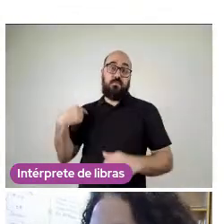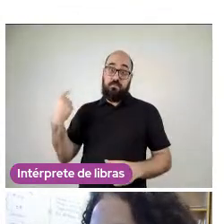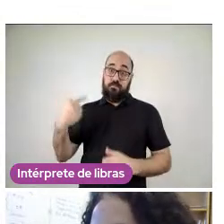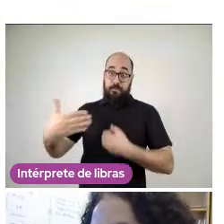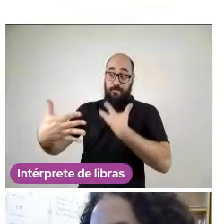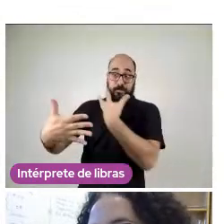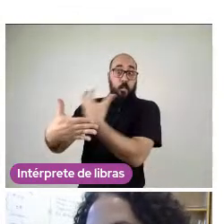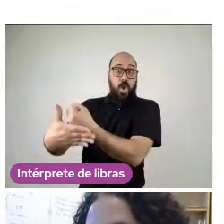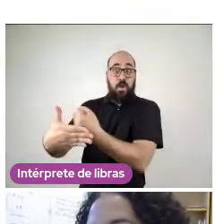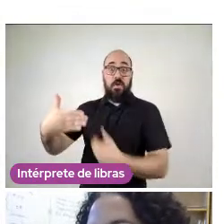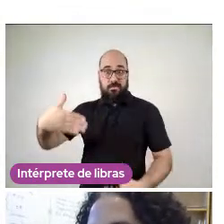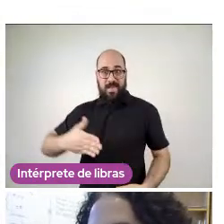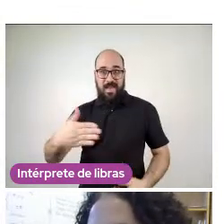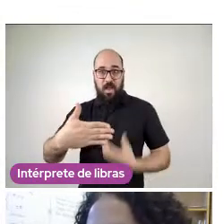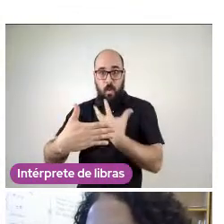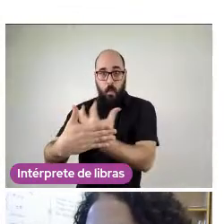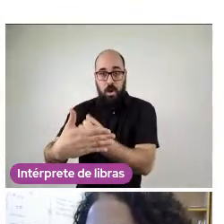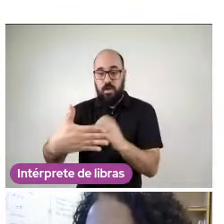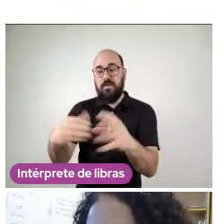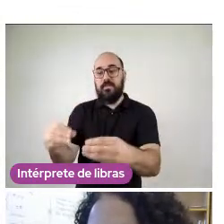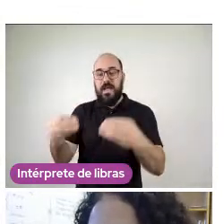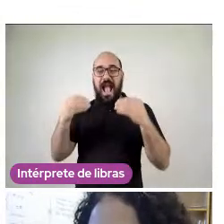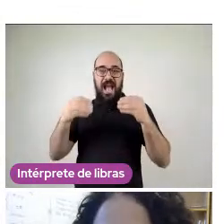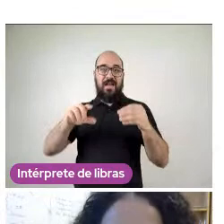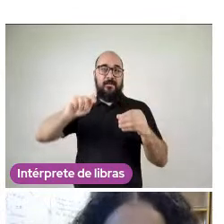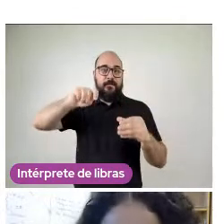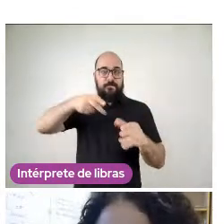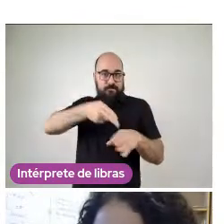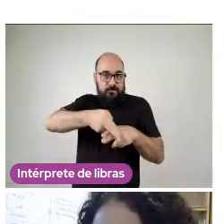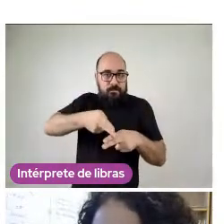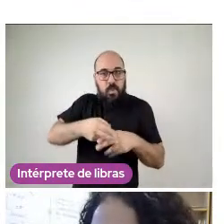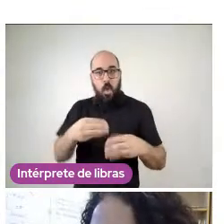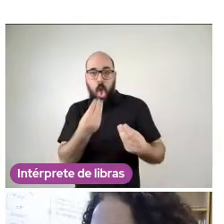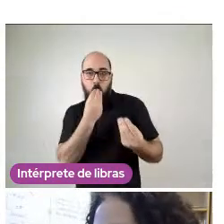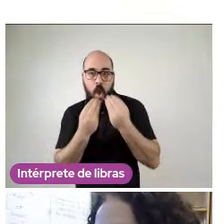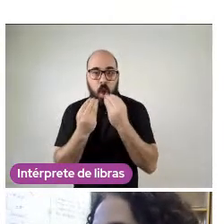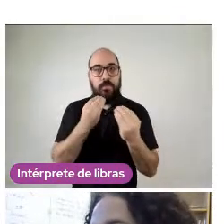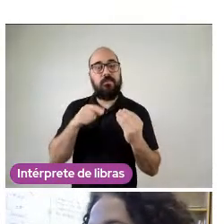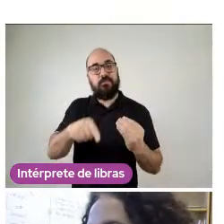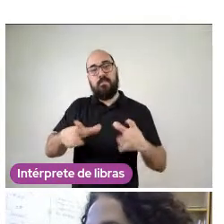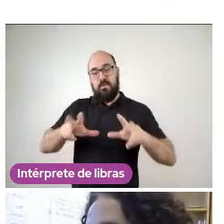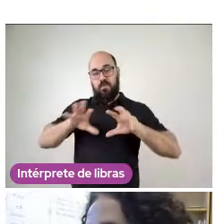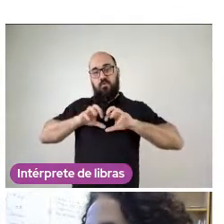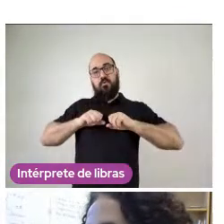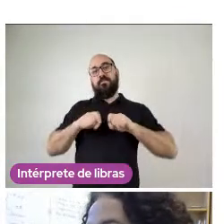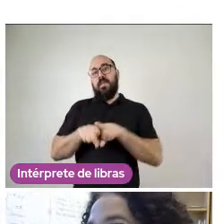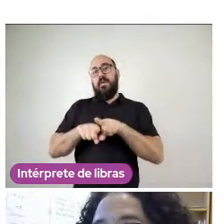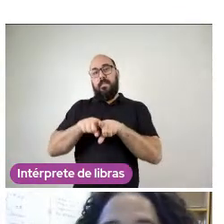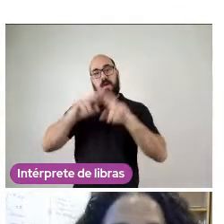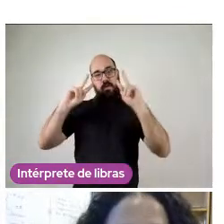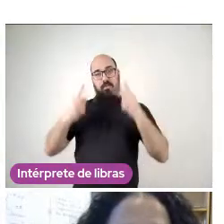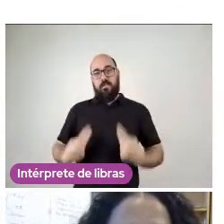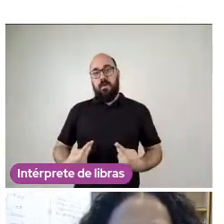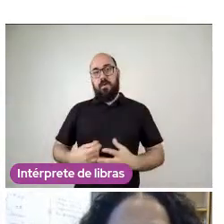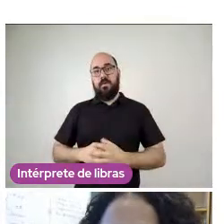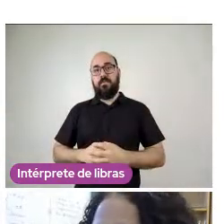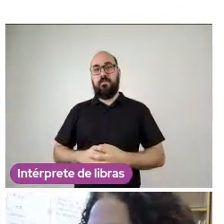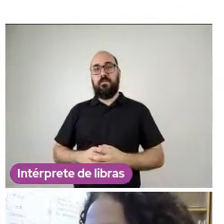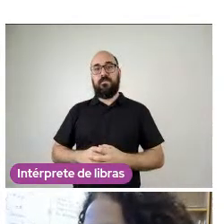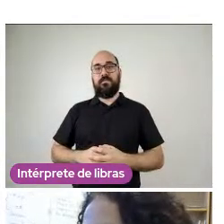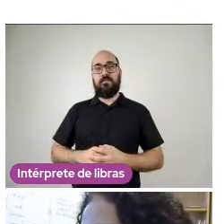né? Então, aqui a gente tem um exemplo do veneno diarreico, que eu já comentei antes, das dinofises. E a gente tem também a ciguatera, que